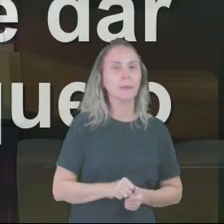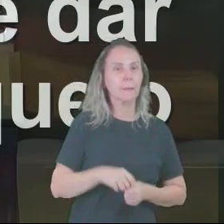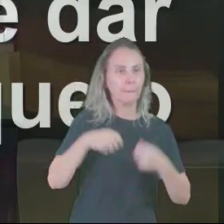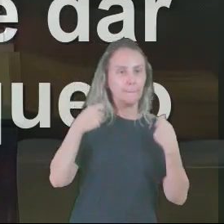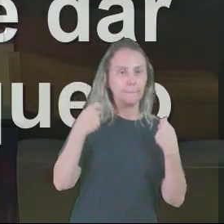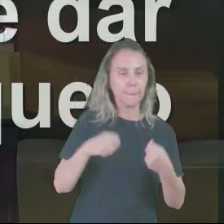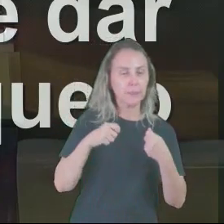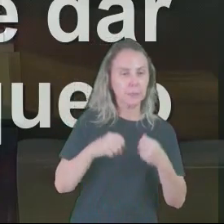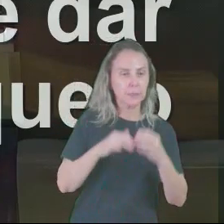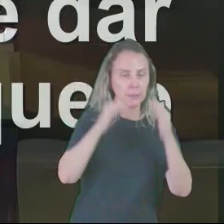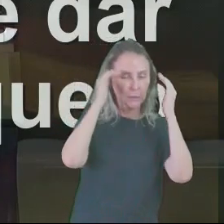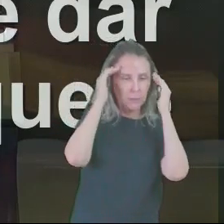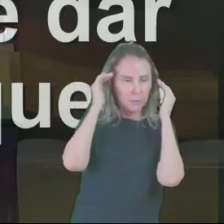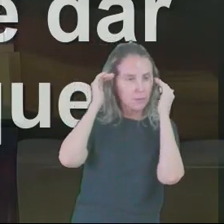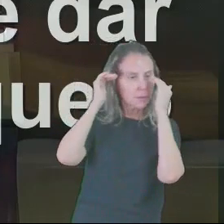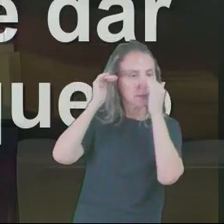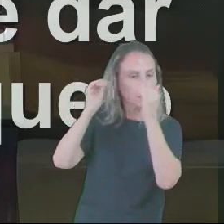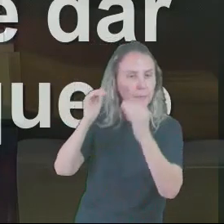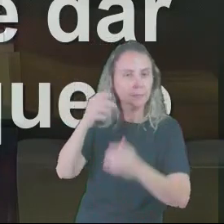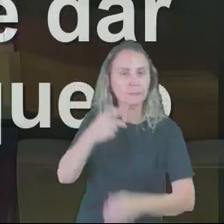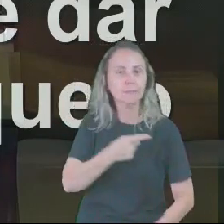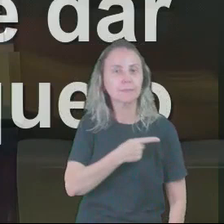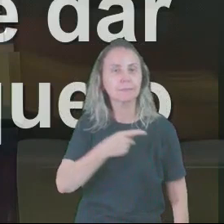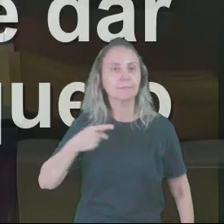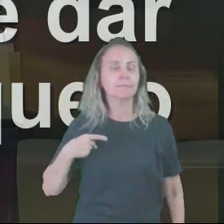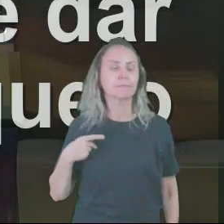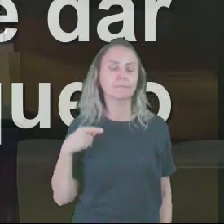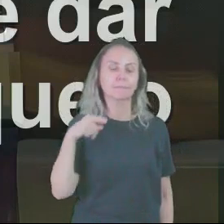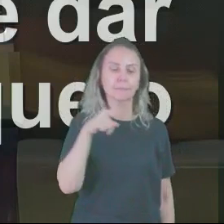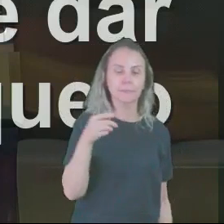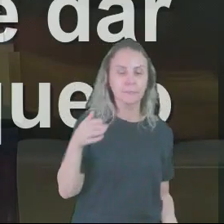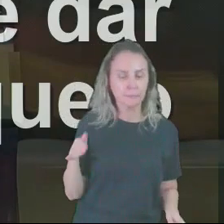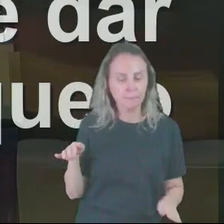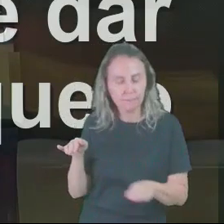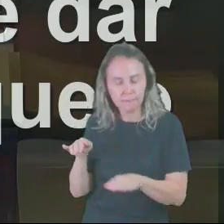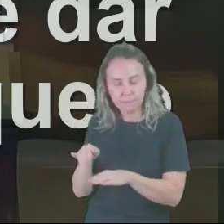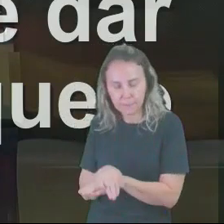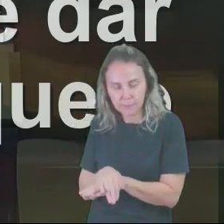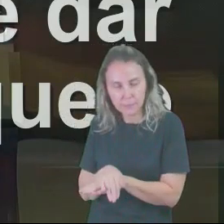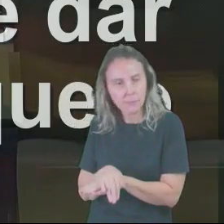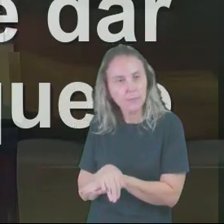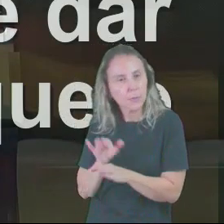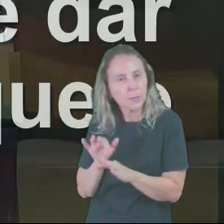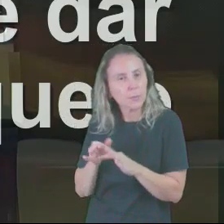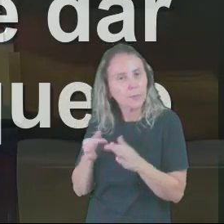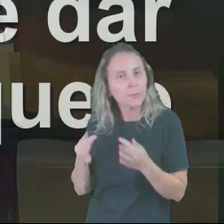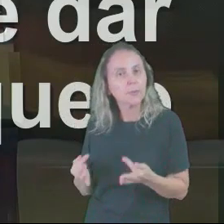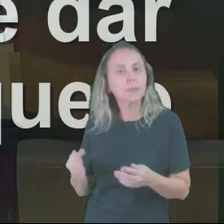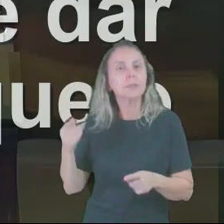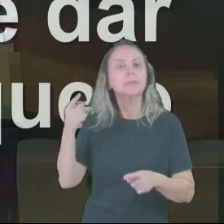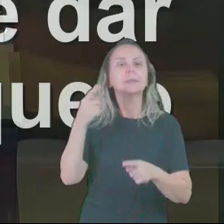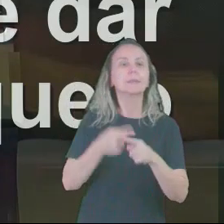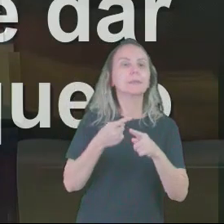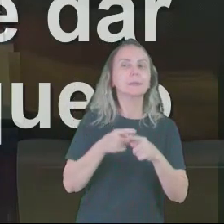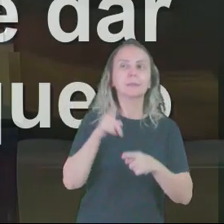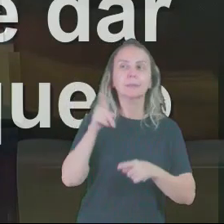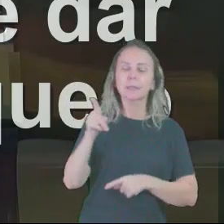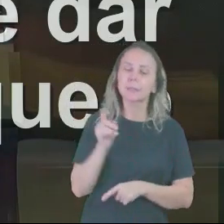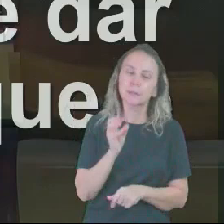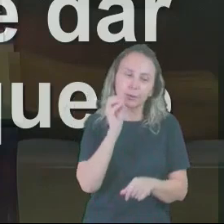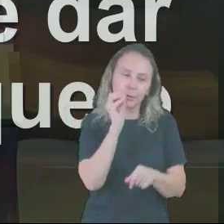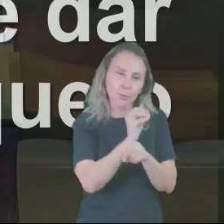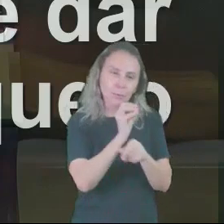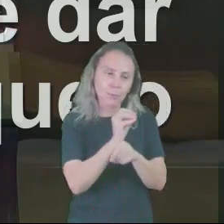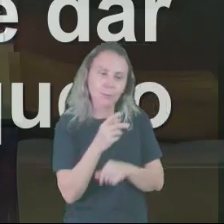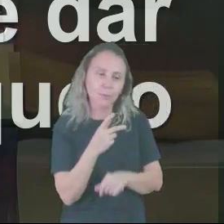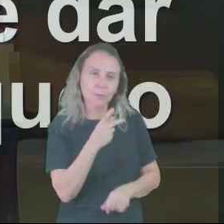pastores e sujeitai-vos a eles porque velam por vossa alma